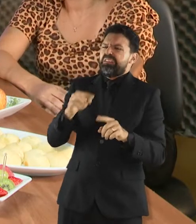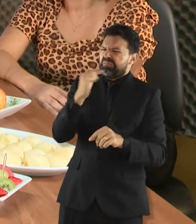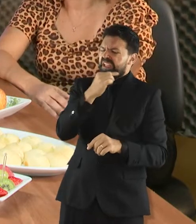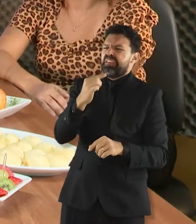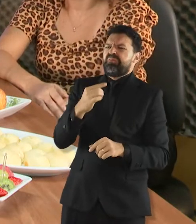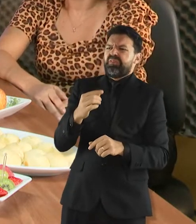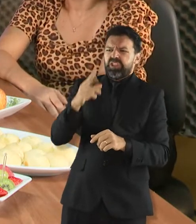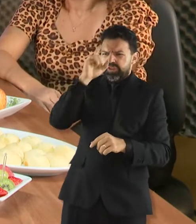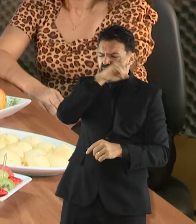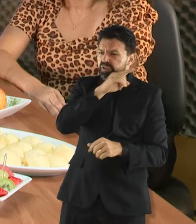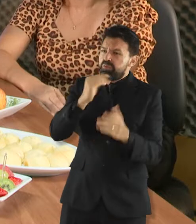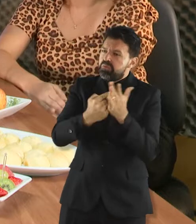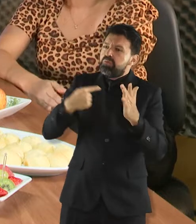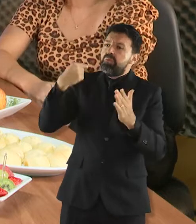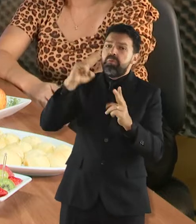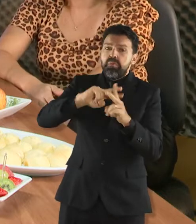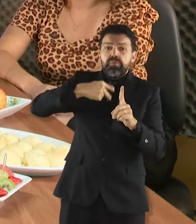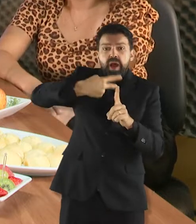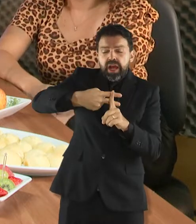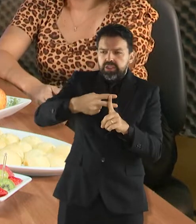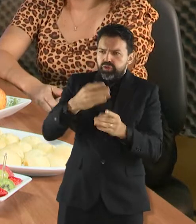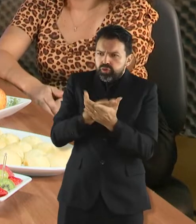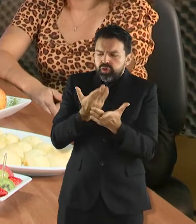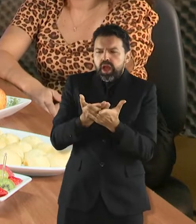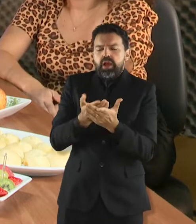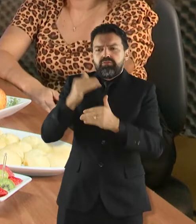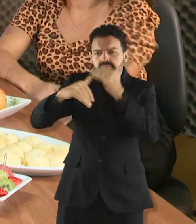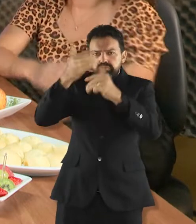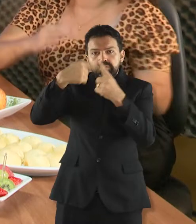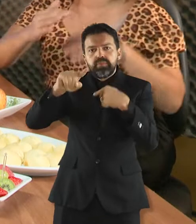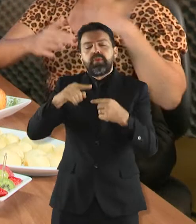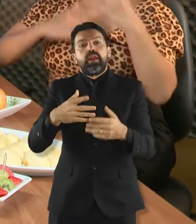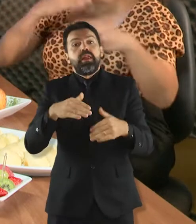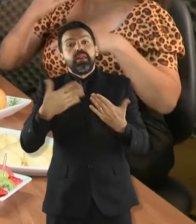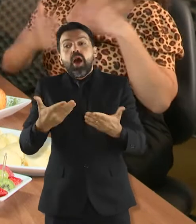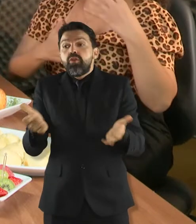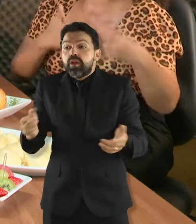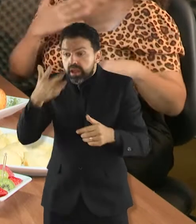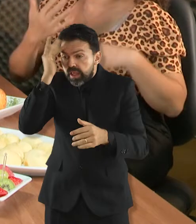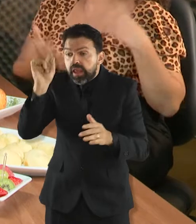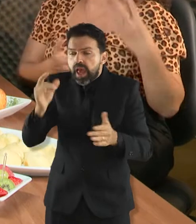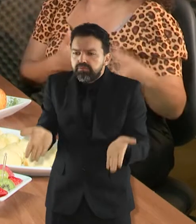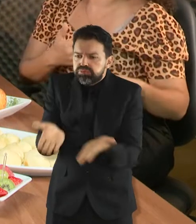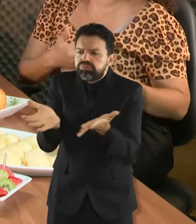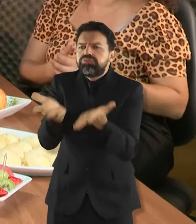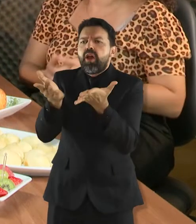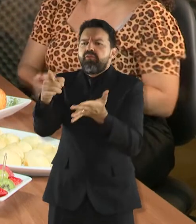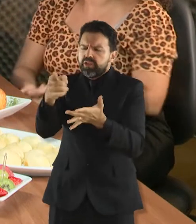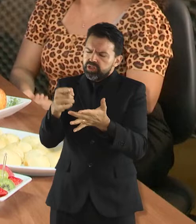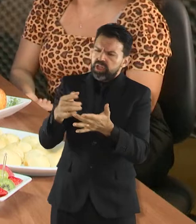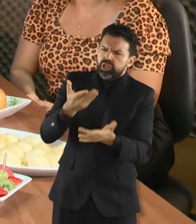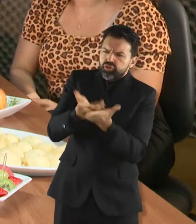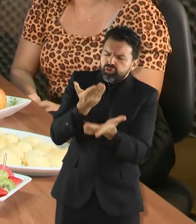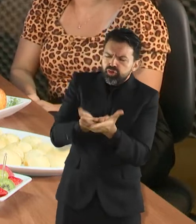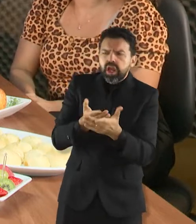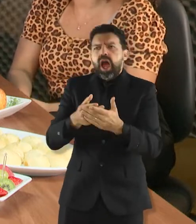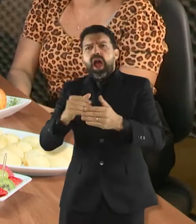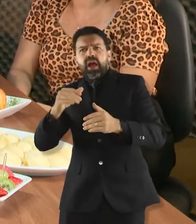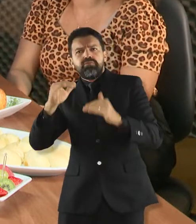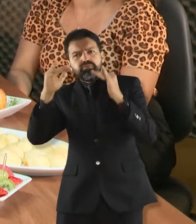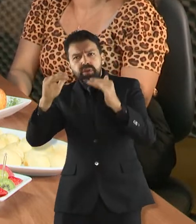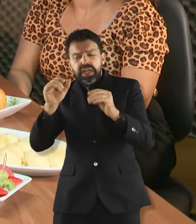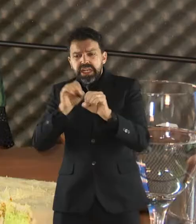locomover. Entendi. E quem foi que te incentivou, então, para seguir, né, essa carreira acadêmica, fazer faculdade? Teve